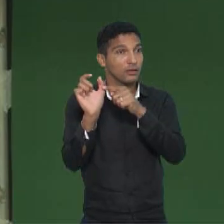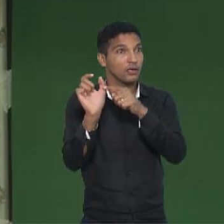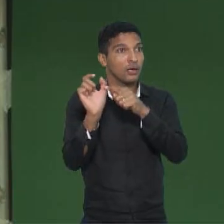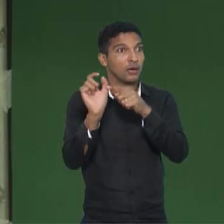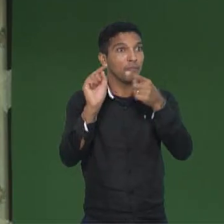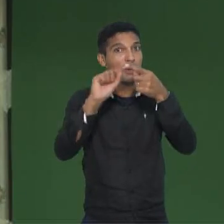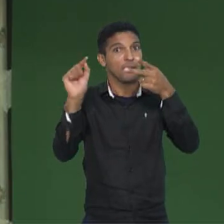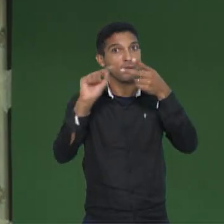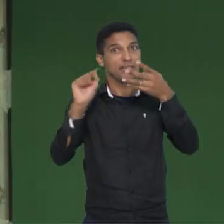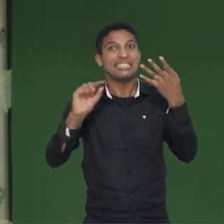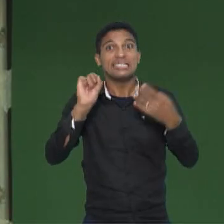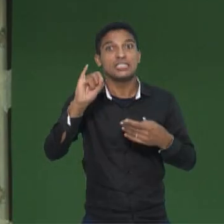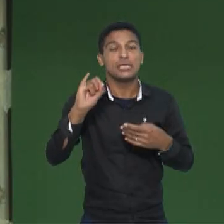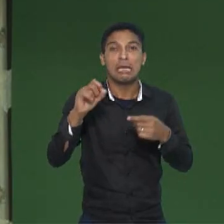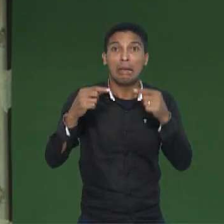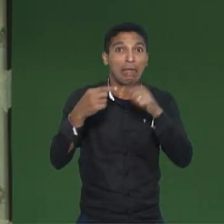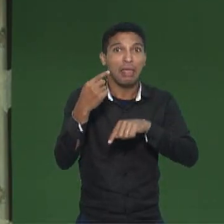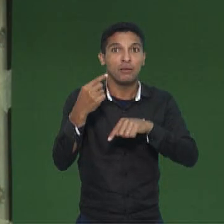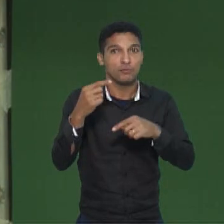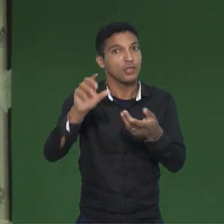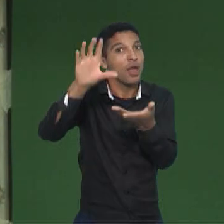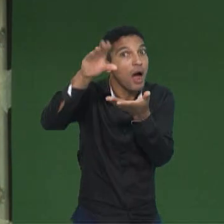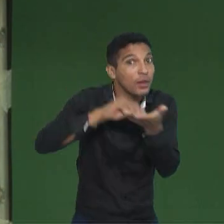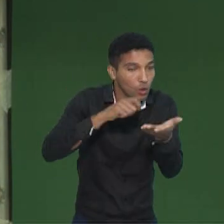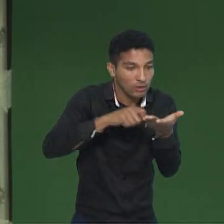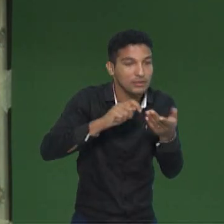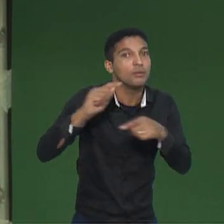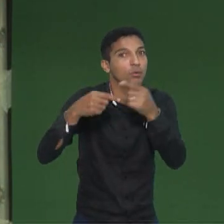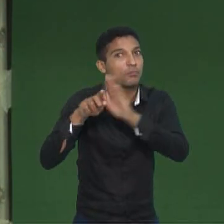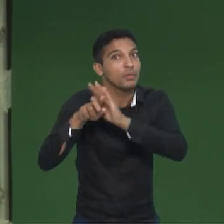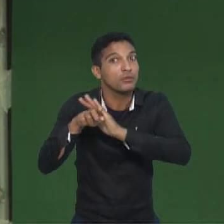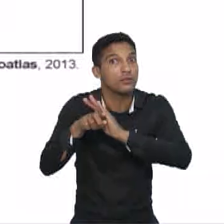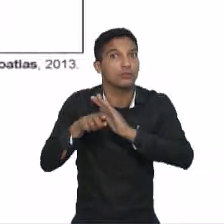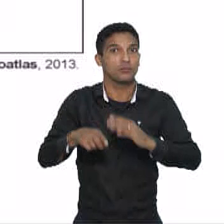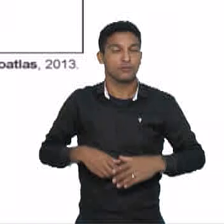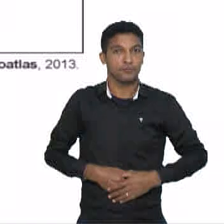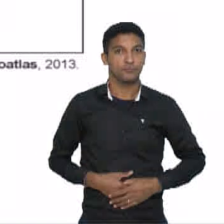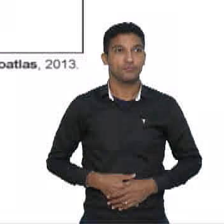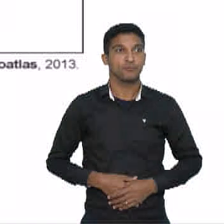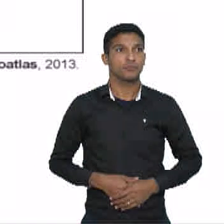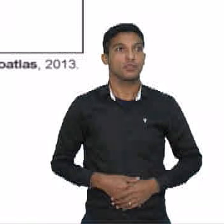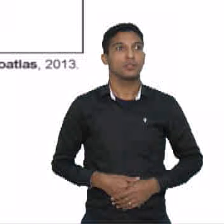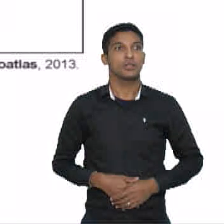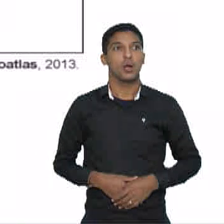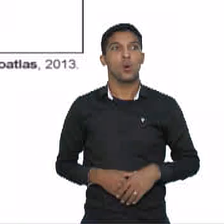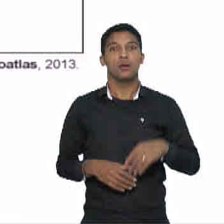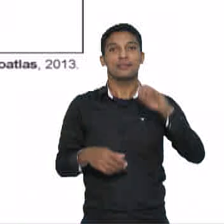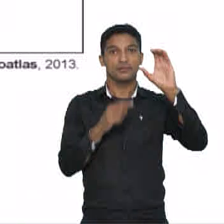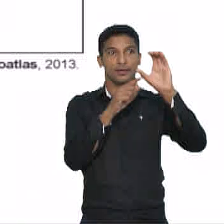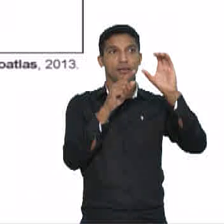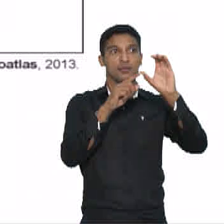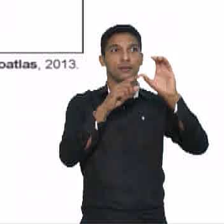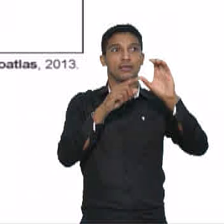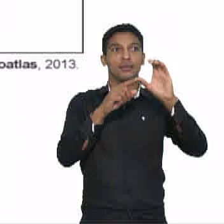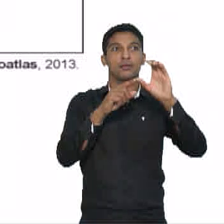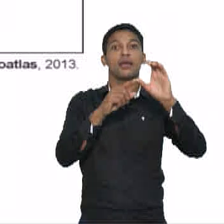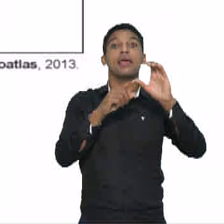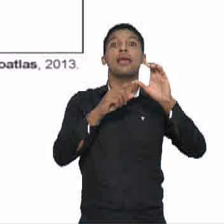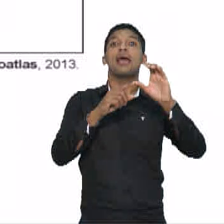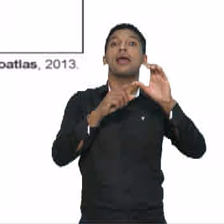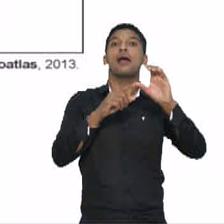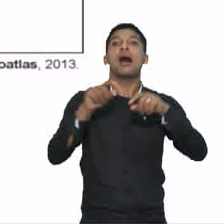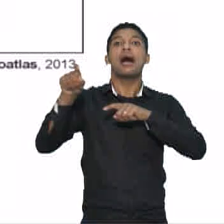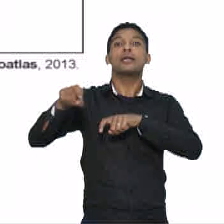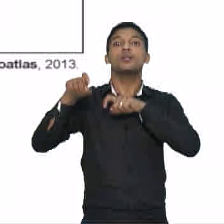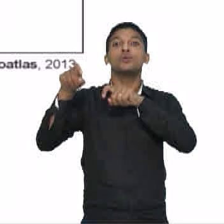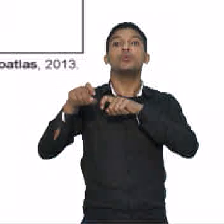por favor, anote-o e dá uma gugada na sequência. Você deve ter marcado aí que é agricultura patronal e familiar. Quer